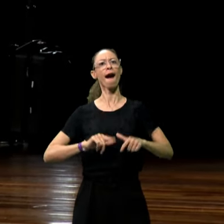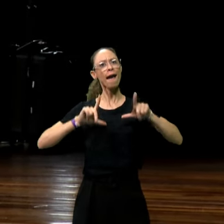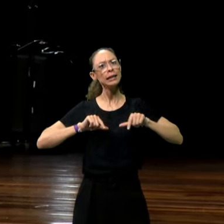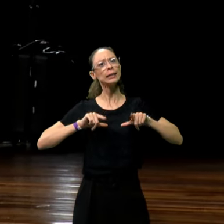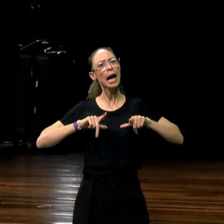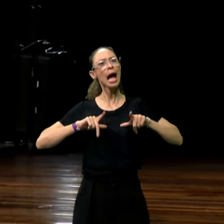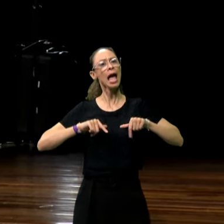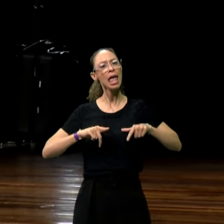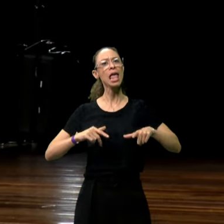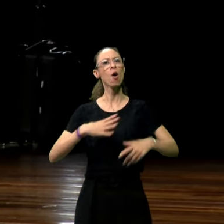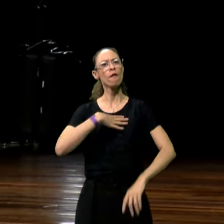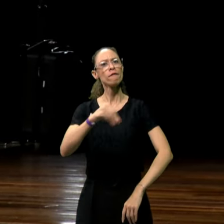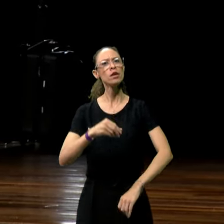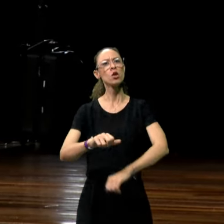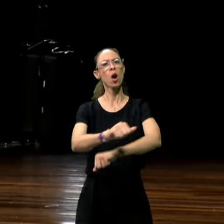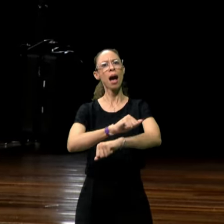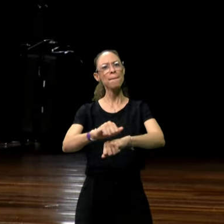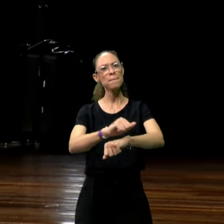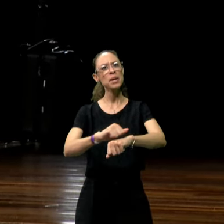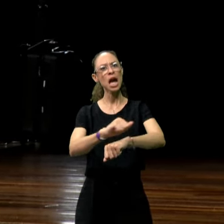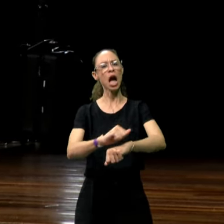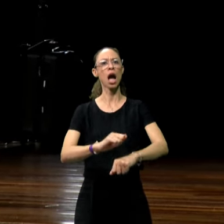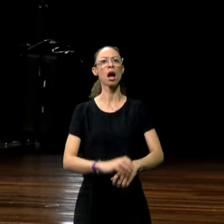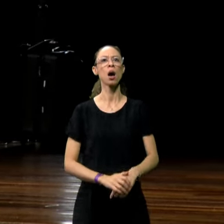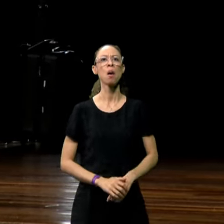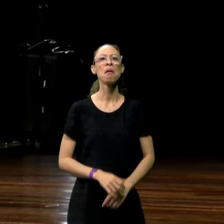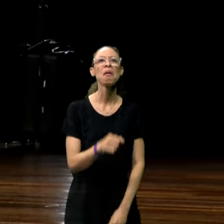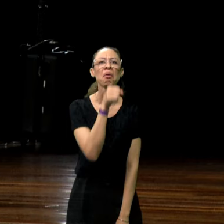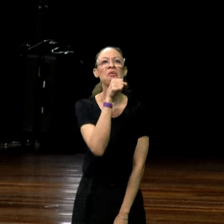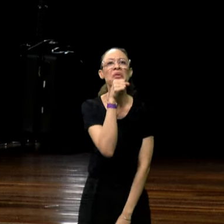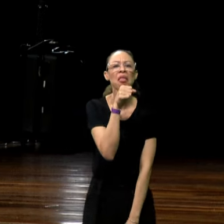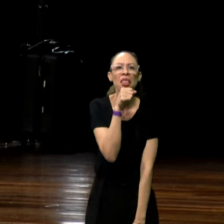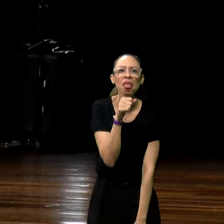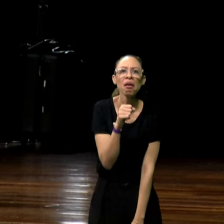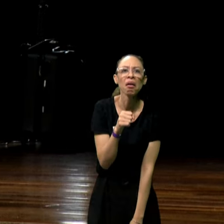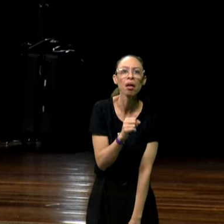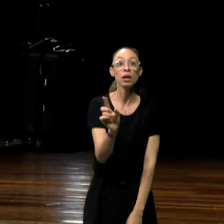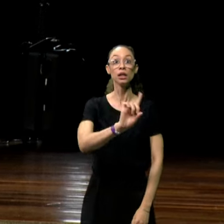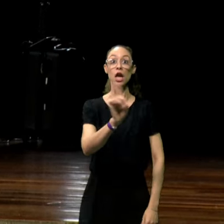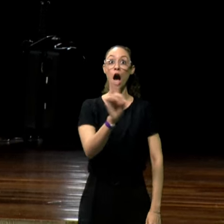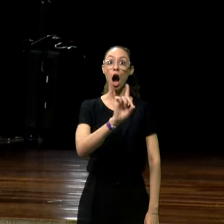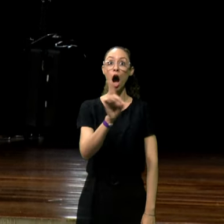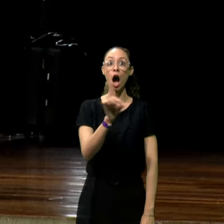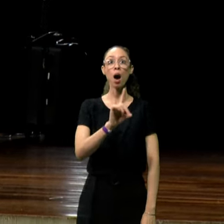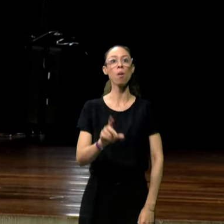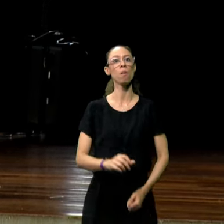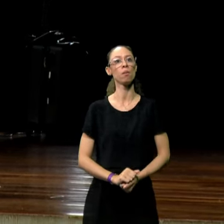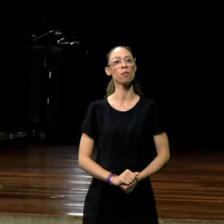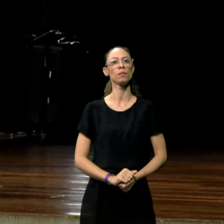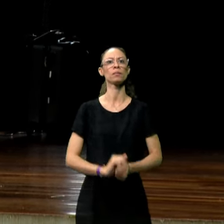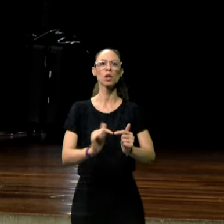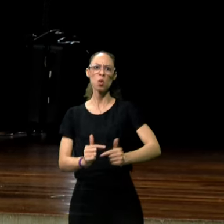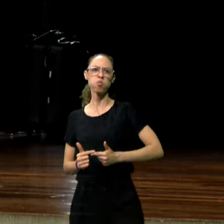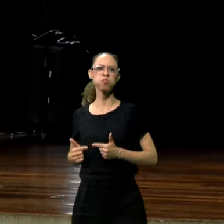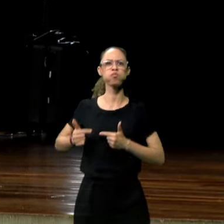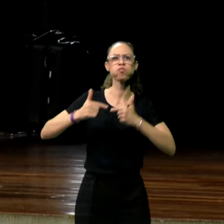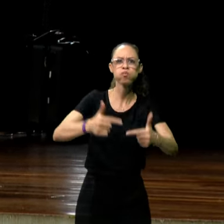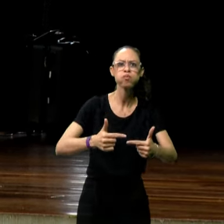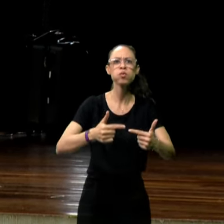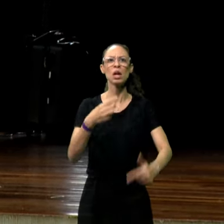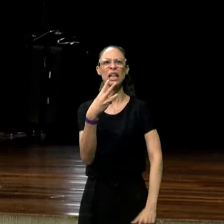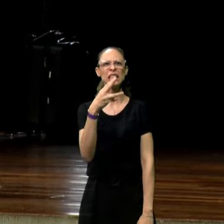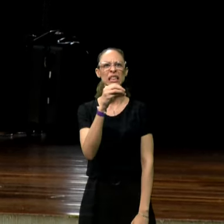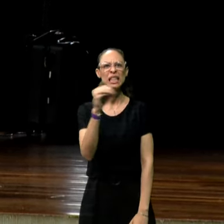e Abraão era um homem guerreiro. Não pense que Abraão era um velhinho, que velhinho nada, pegou 300 do céu e saiu no meio da noite,